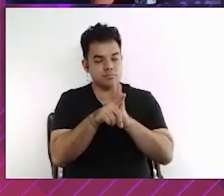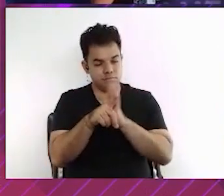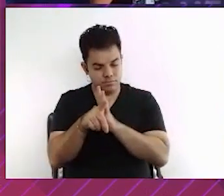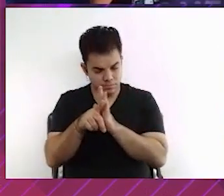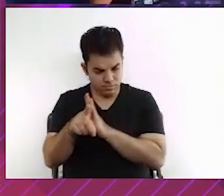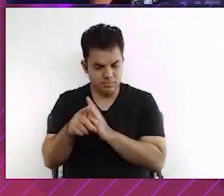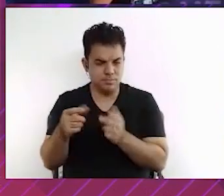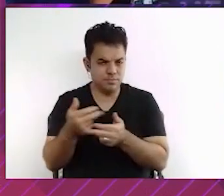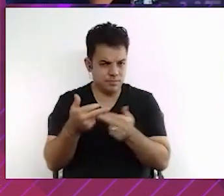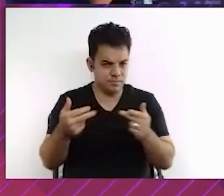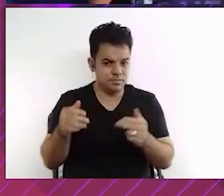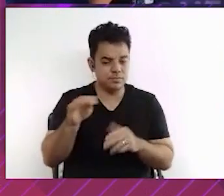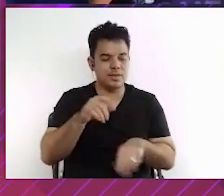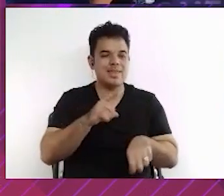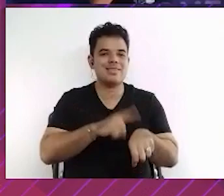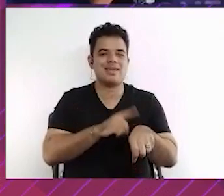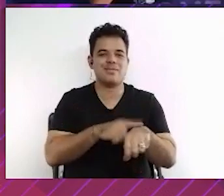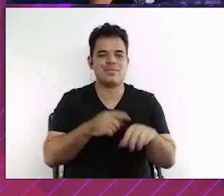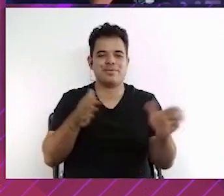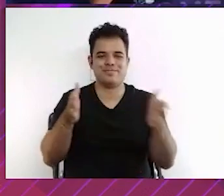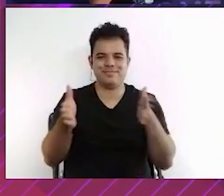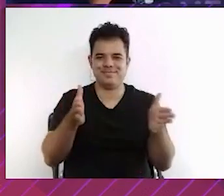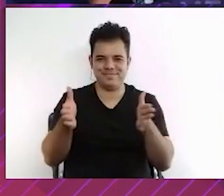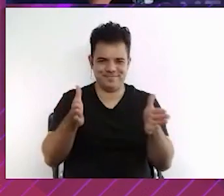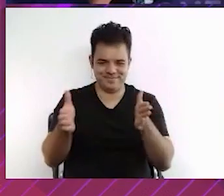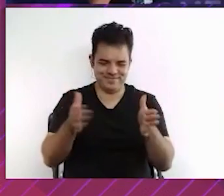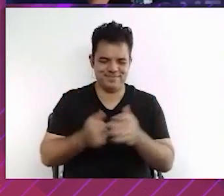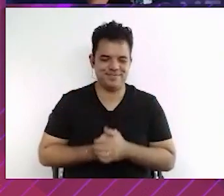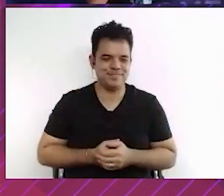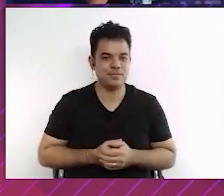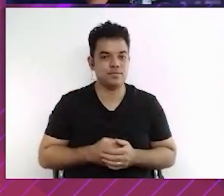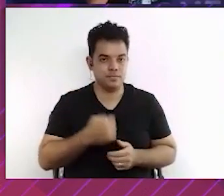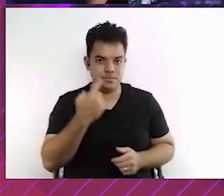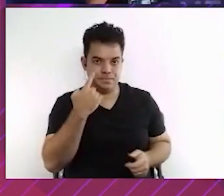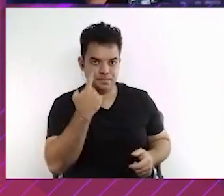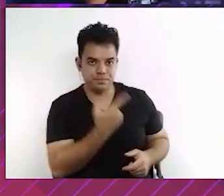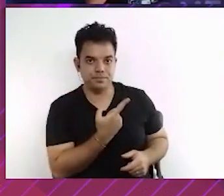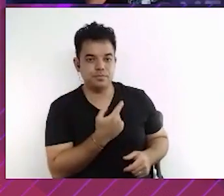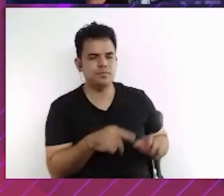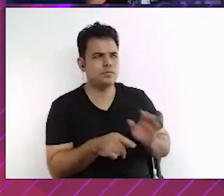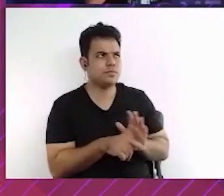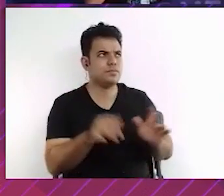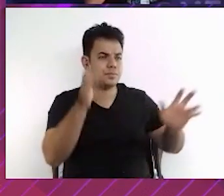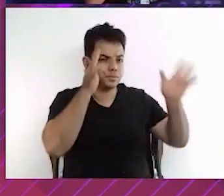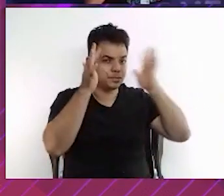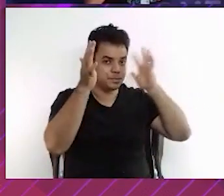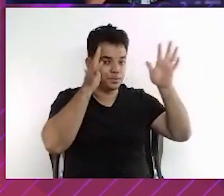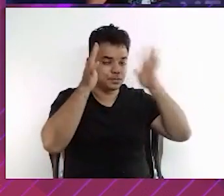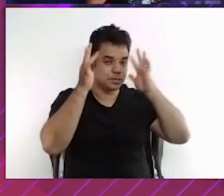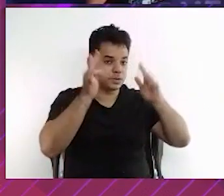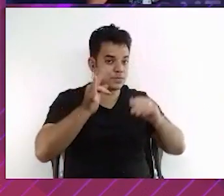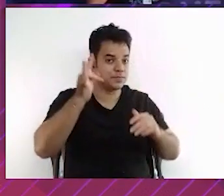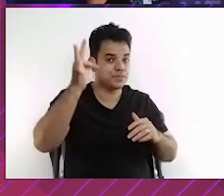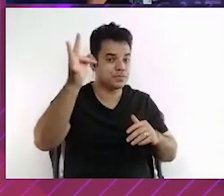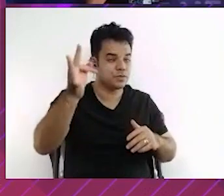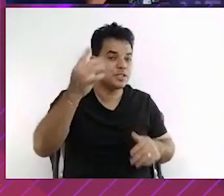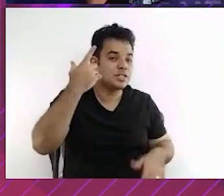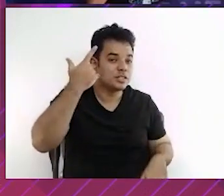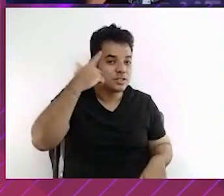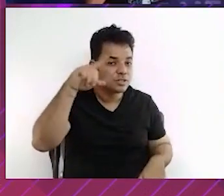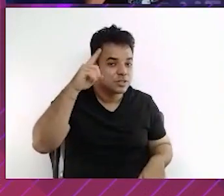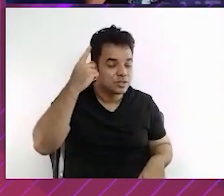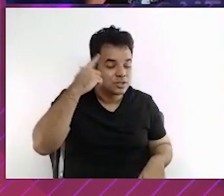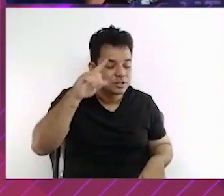consideração a sazonalidade. Nesse modelo, a gente estava fazendo a previsão dos próximos 7 dias da